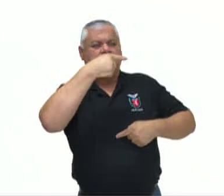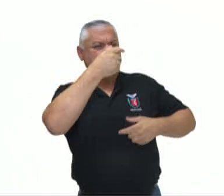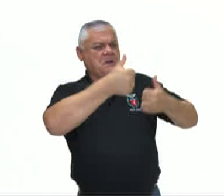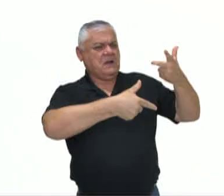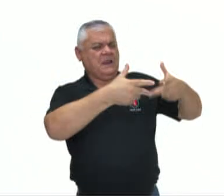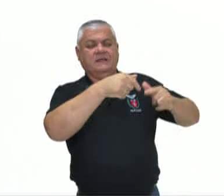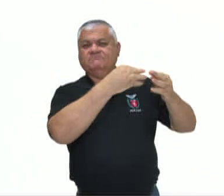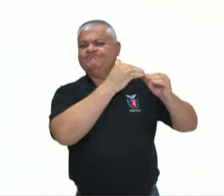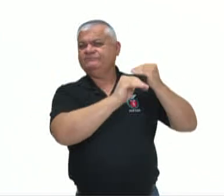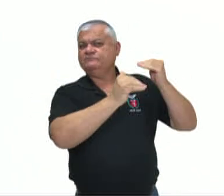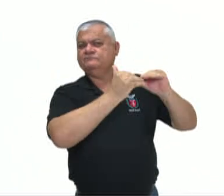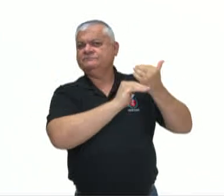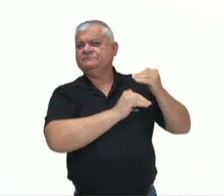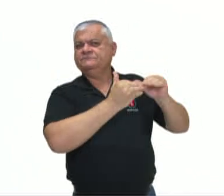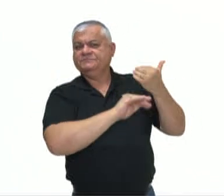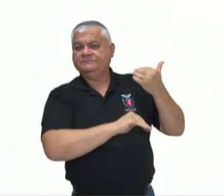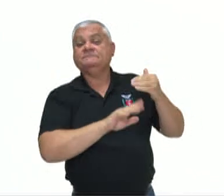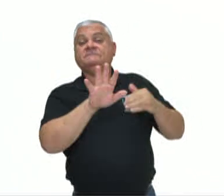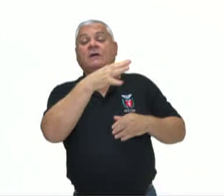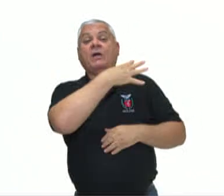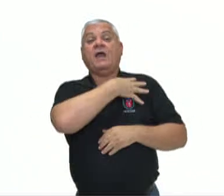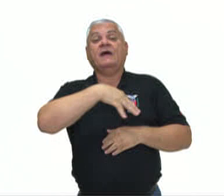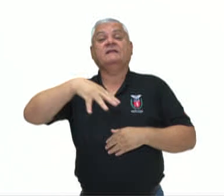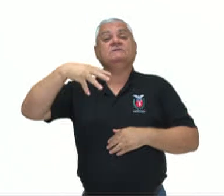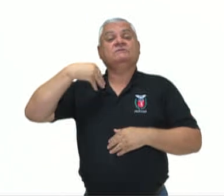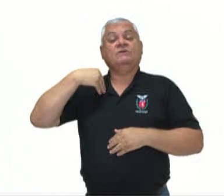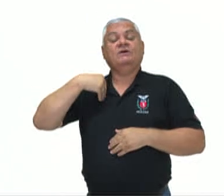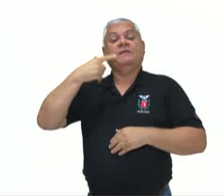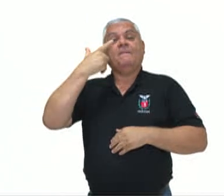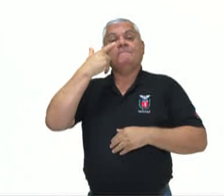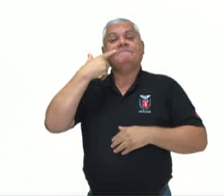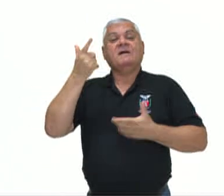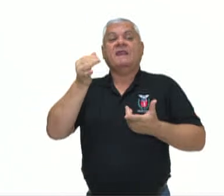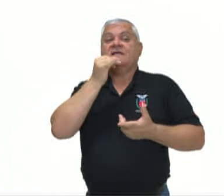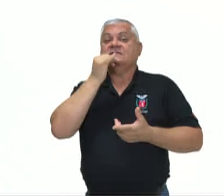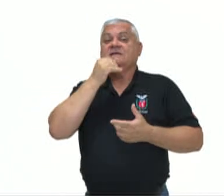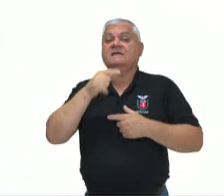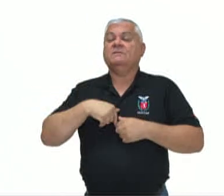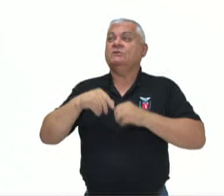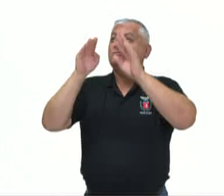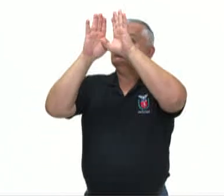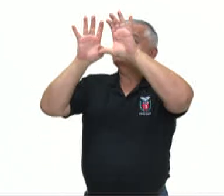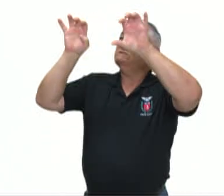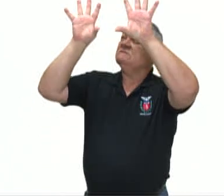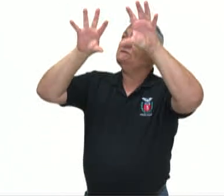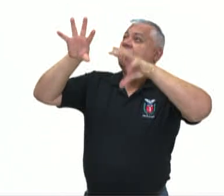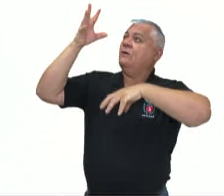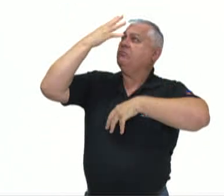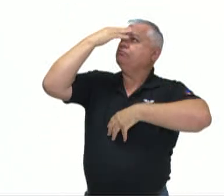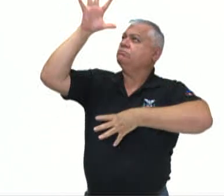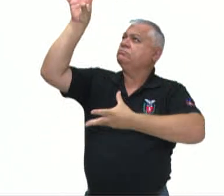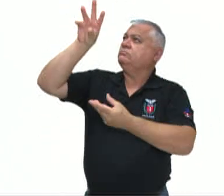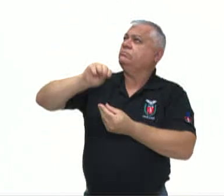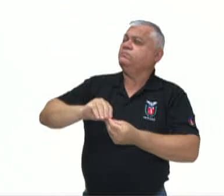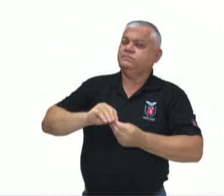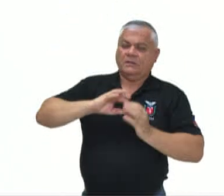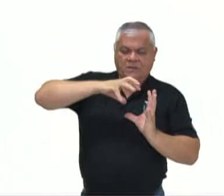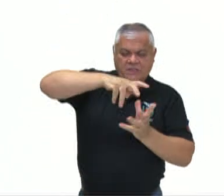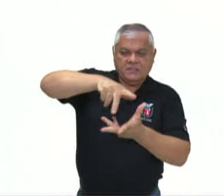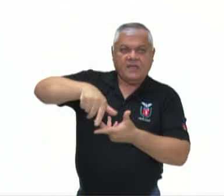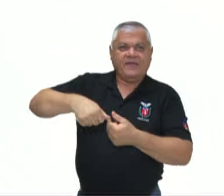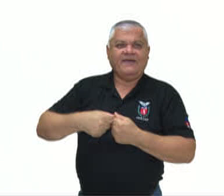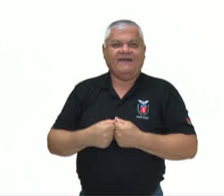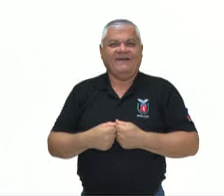costumava-se dizer que Aristóteles traz as ideias do céu à terra. Se vocês repararem nesse quadro chamado Escola